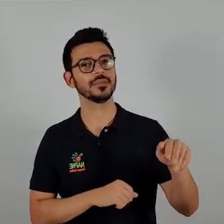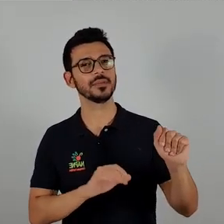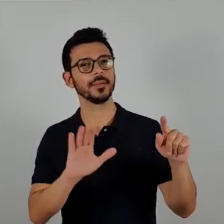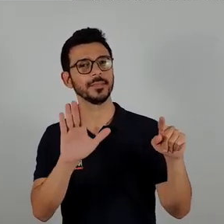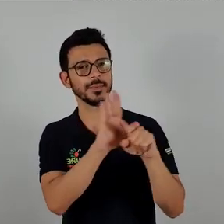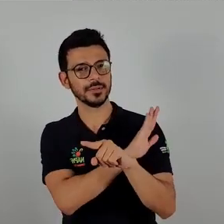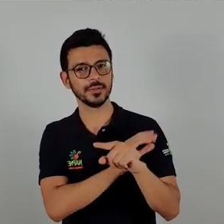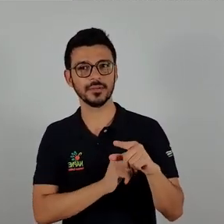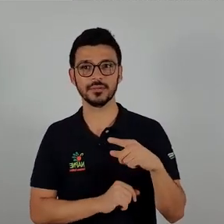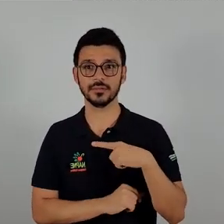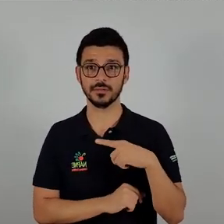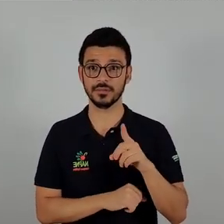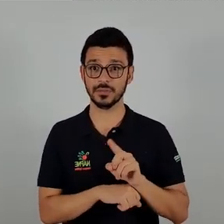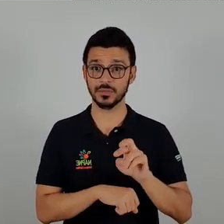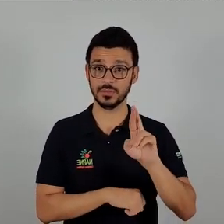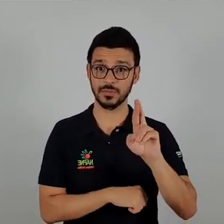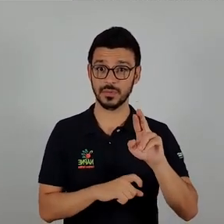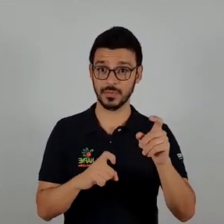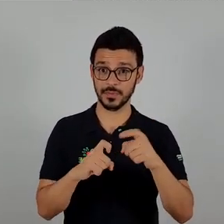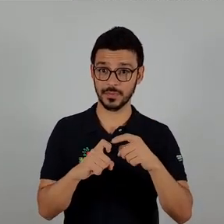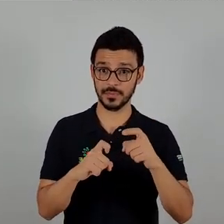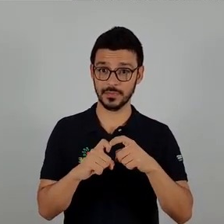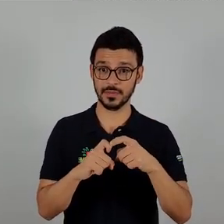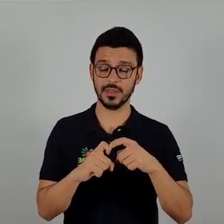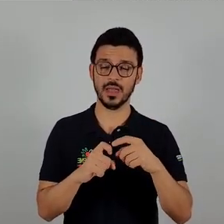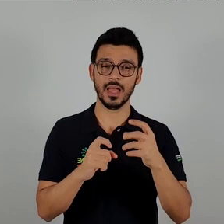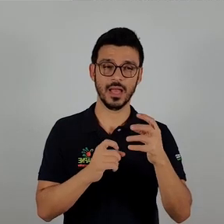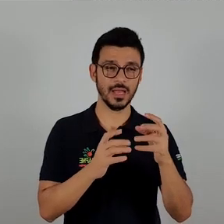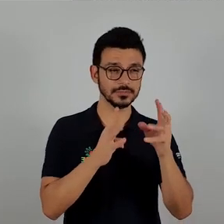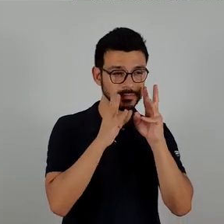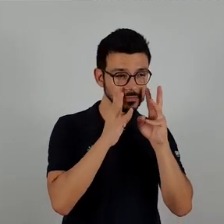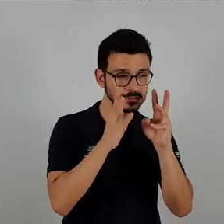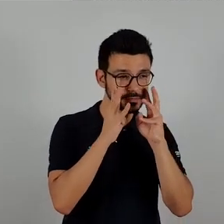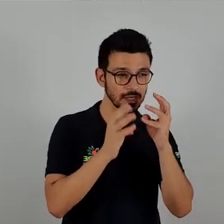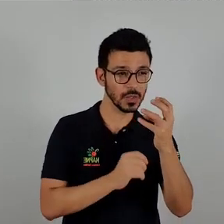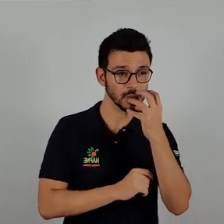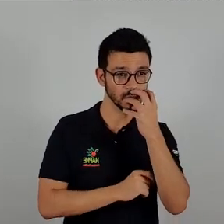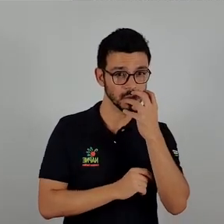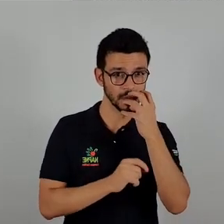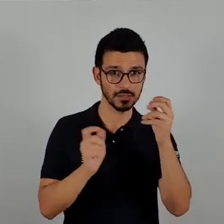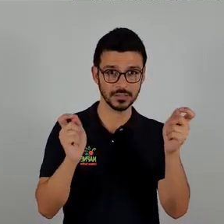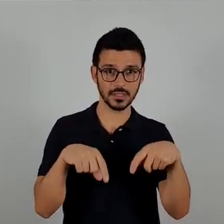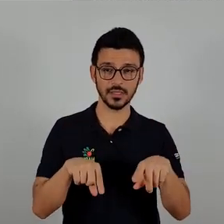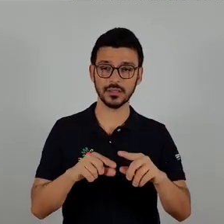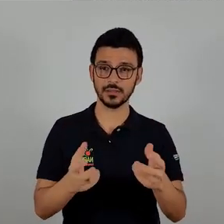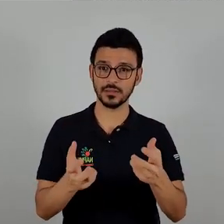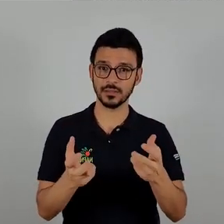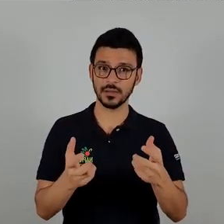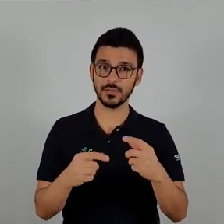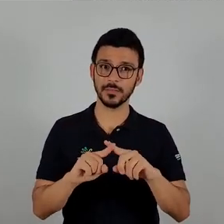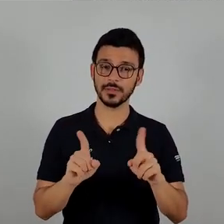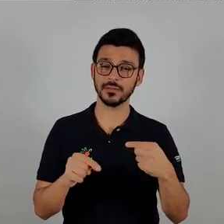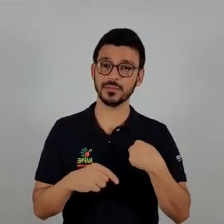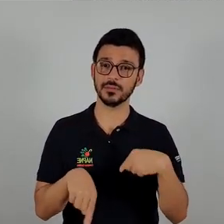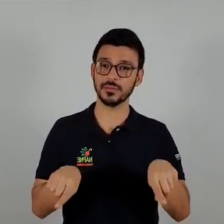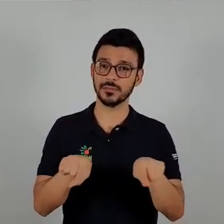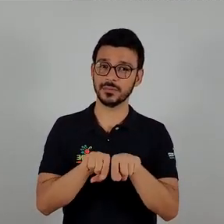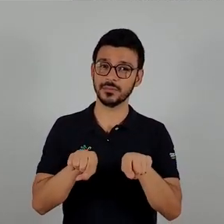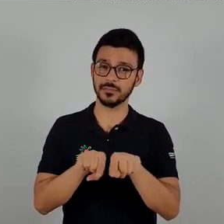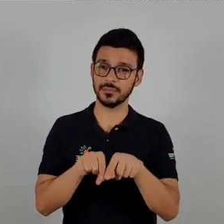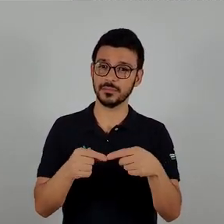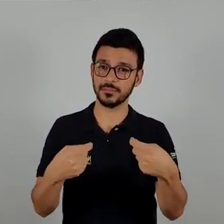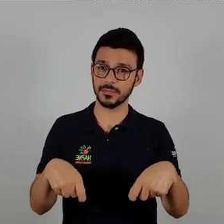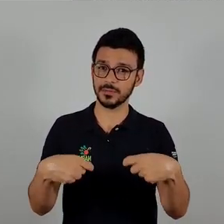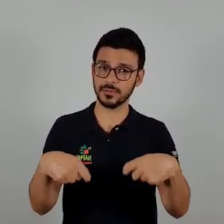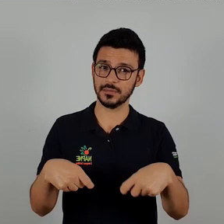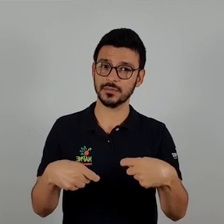Sim, é a minha atuação. Eu atendo tanto na área humana quanto na veterinária. Não digo atender os dois ao mesmo tempo. Cada um é cada